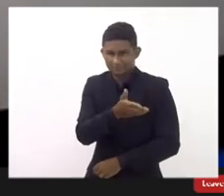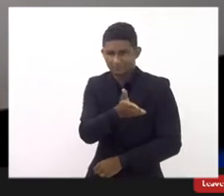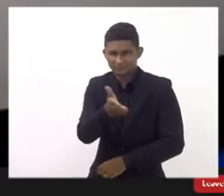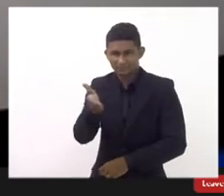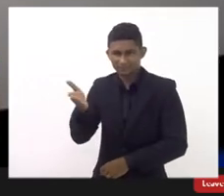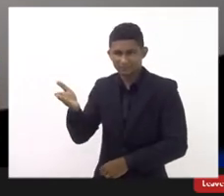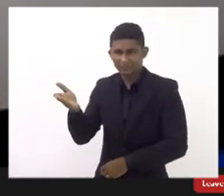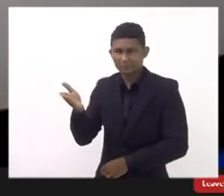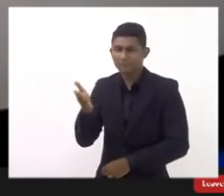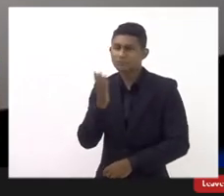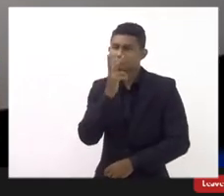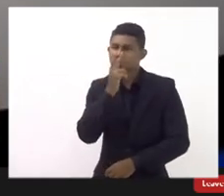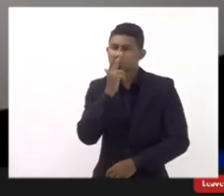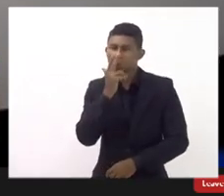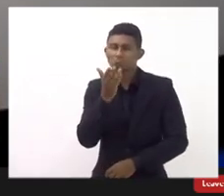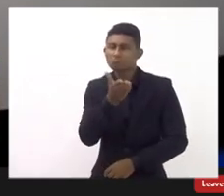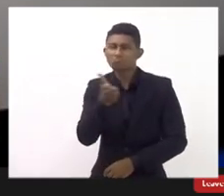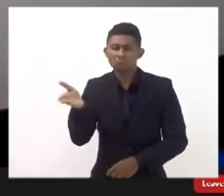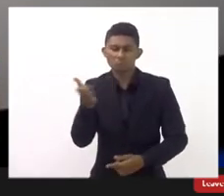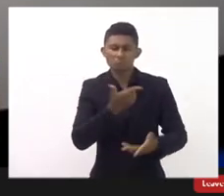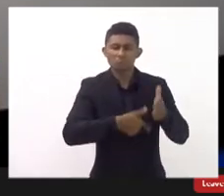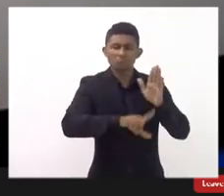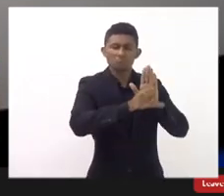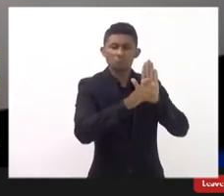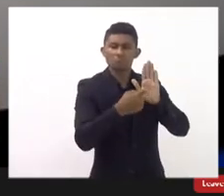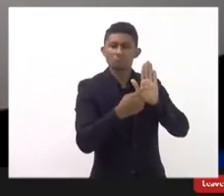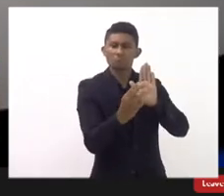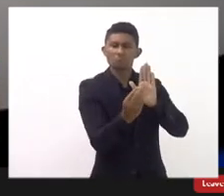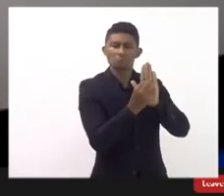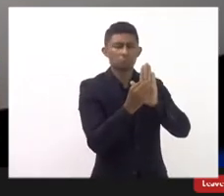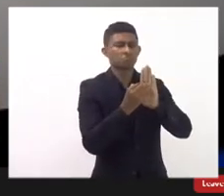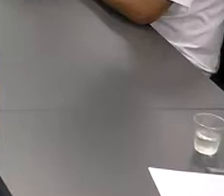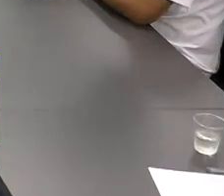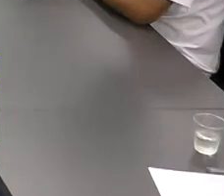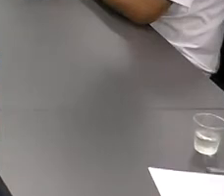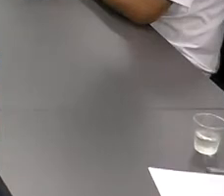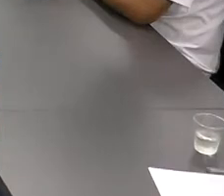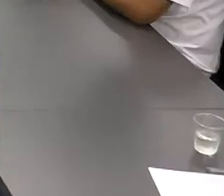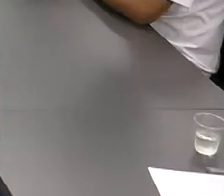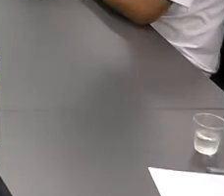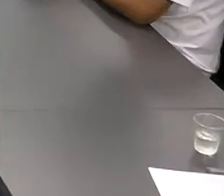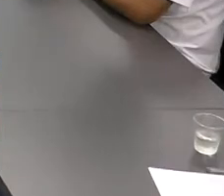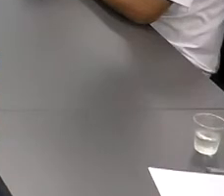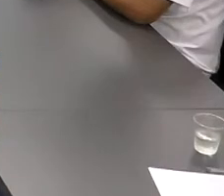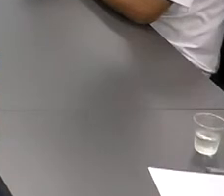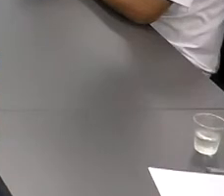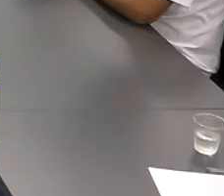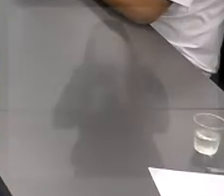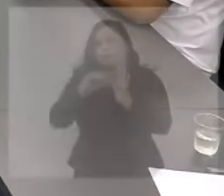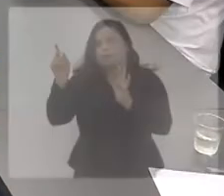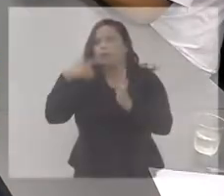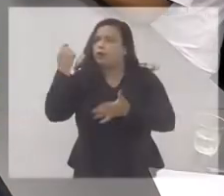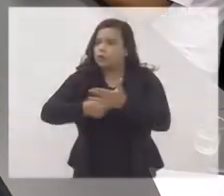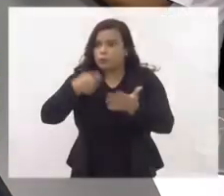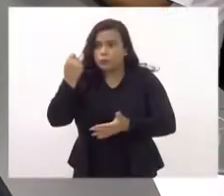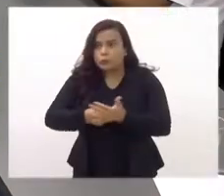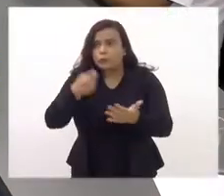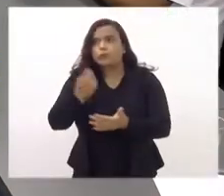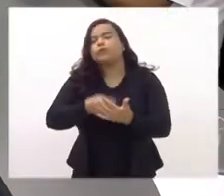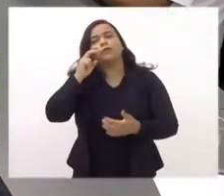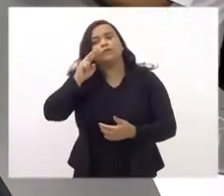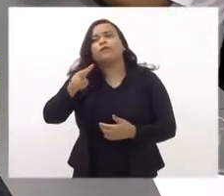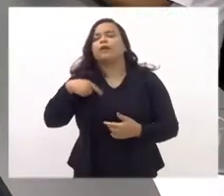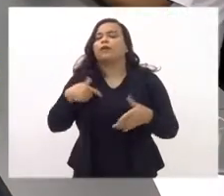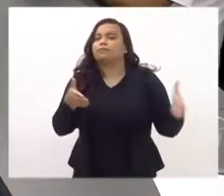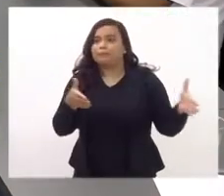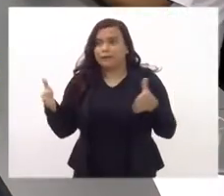estavam contidos, né, na legislação que garantia o passe livre. Quero demarcar aqui a nossa luta permanente do nosso mandato,